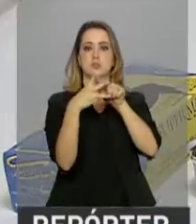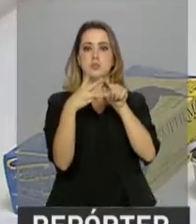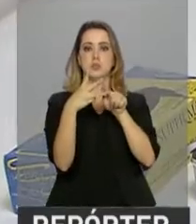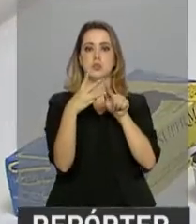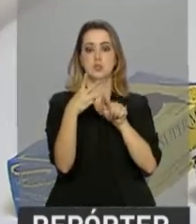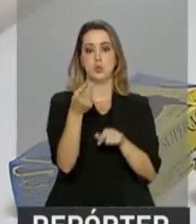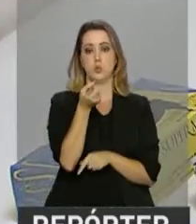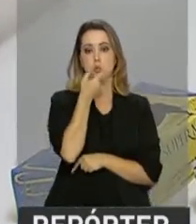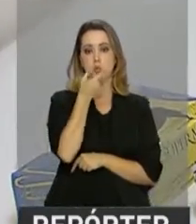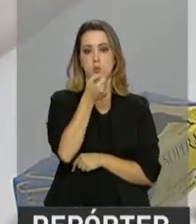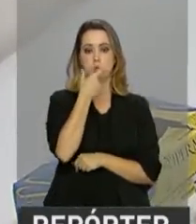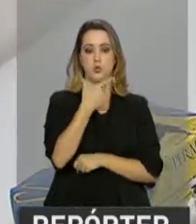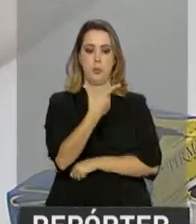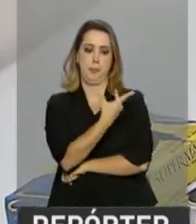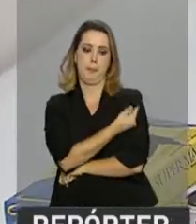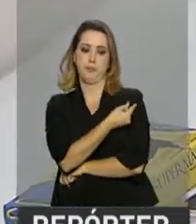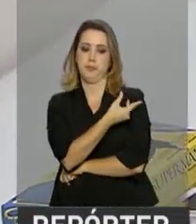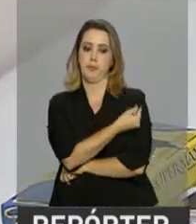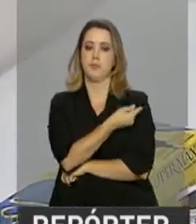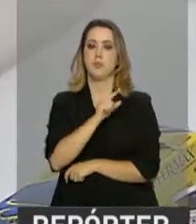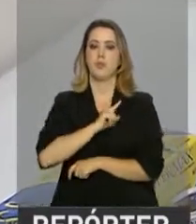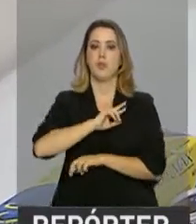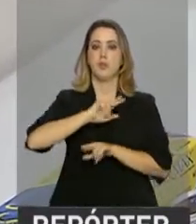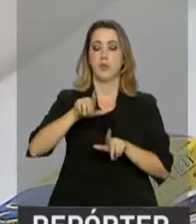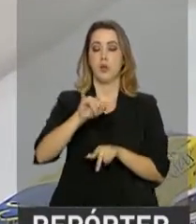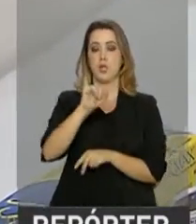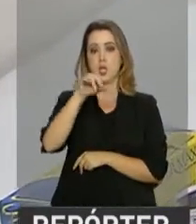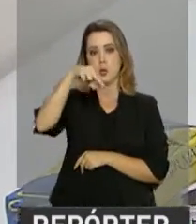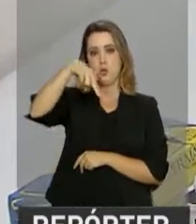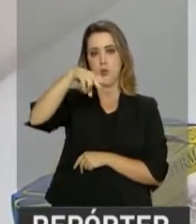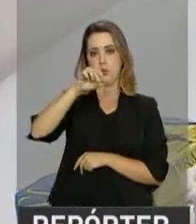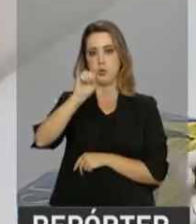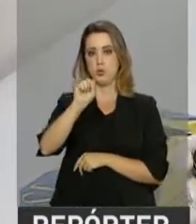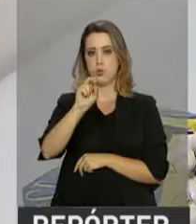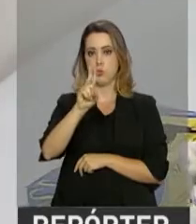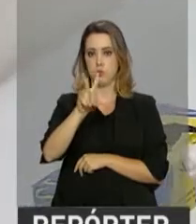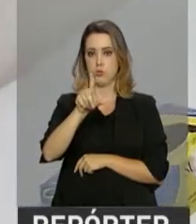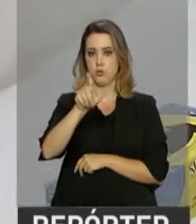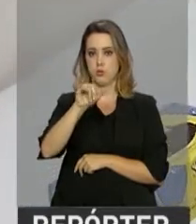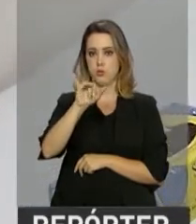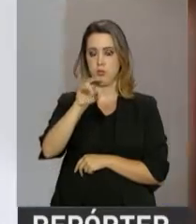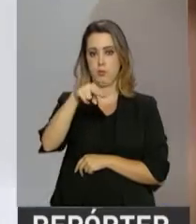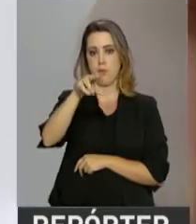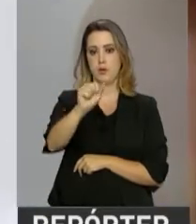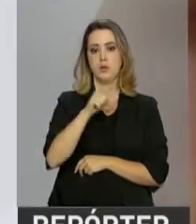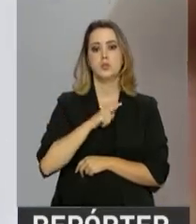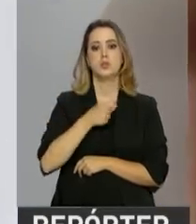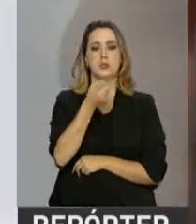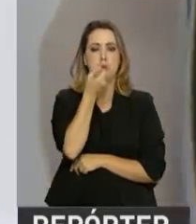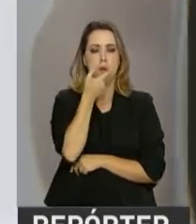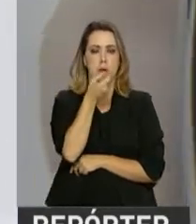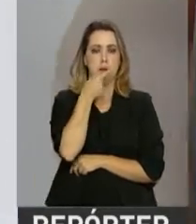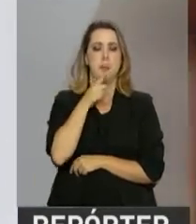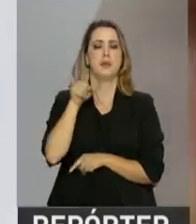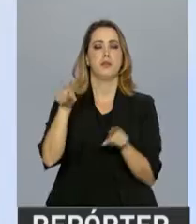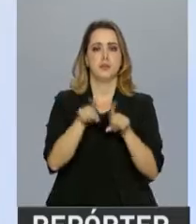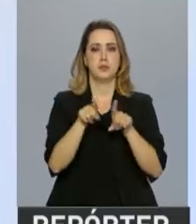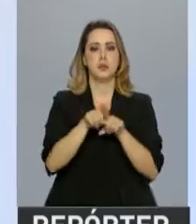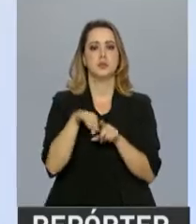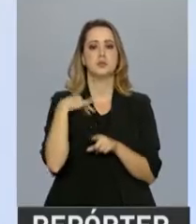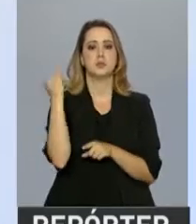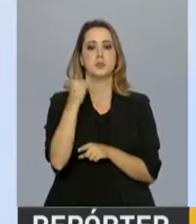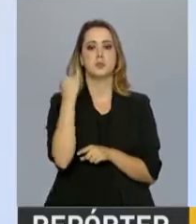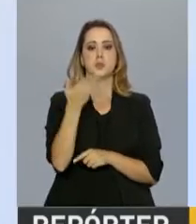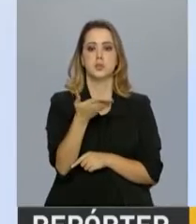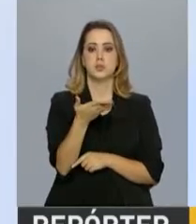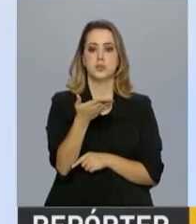de remédio injetável à base de insulina. O cuidado com a alimentação também faz parte do dia a dia dela. A